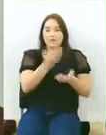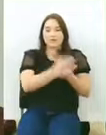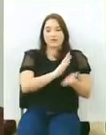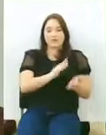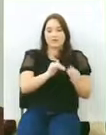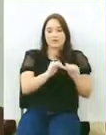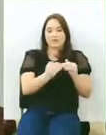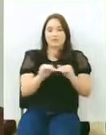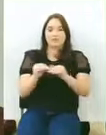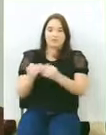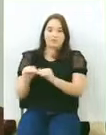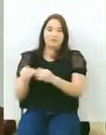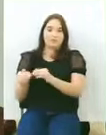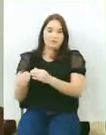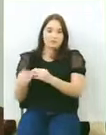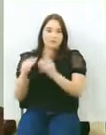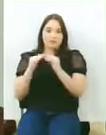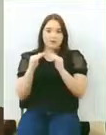na sua casa.